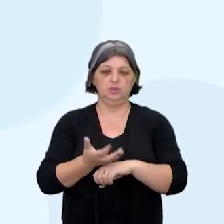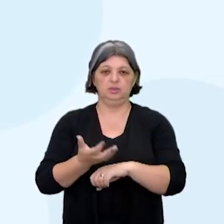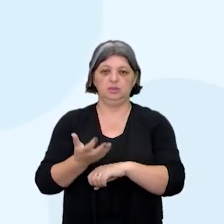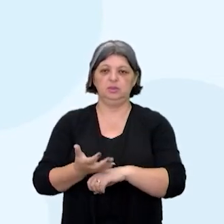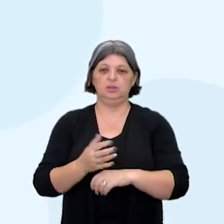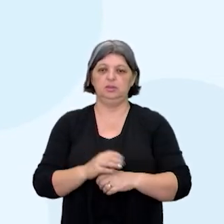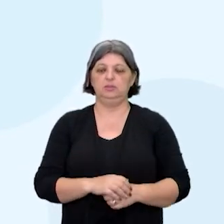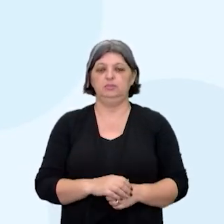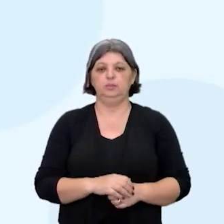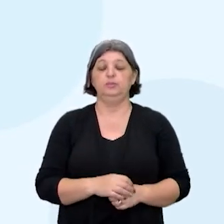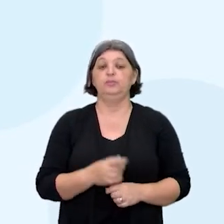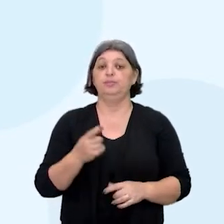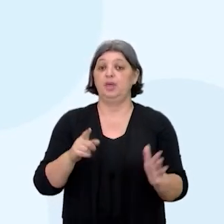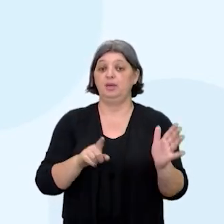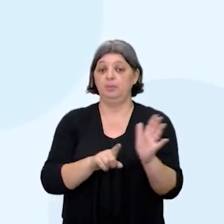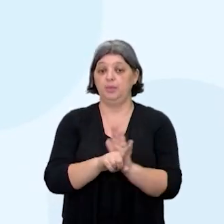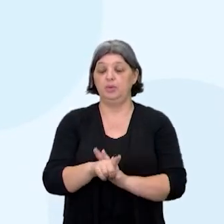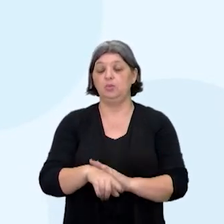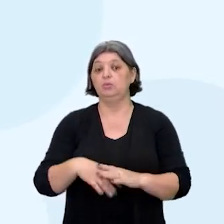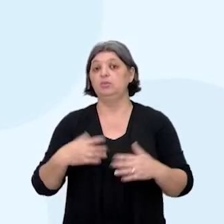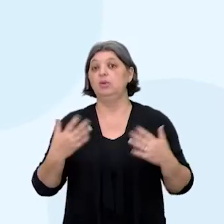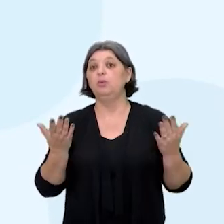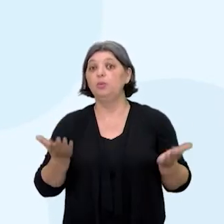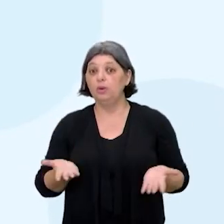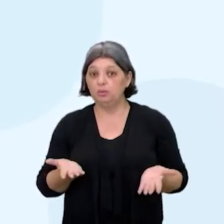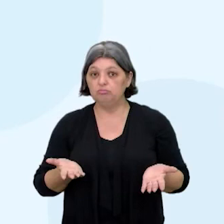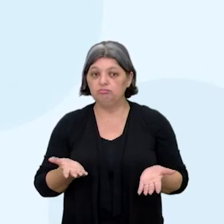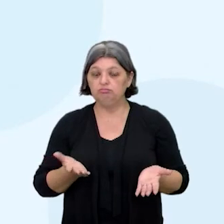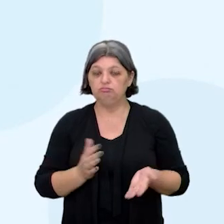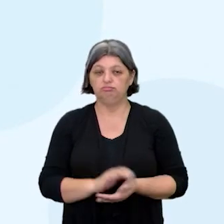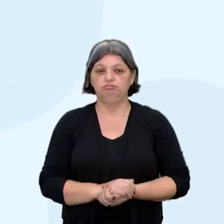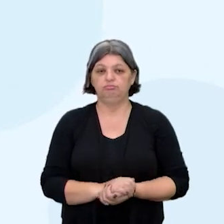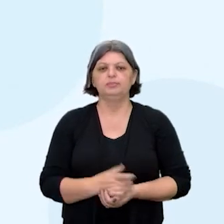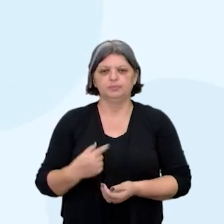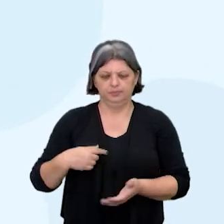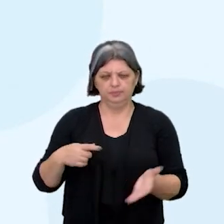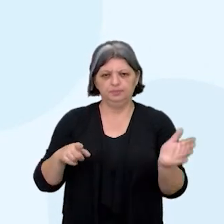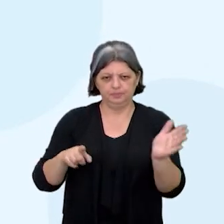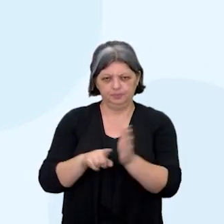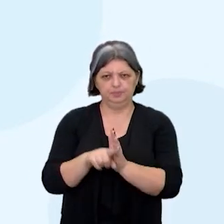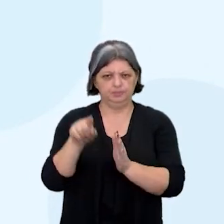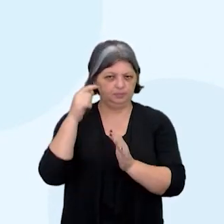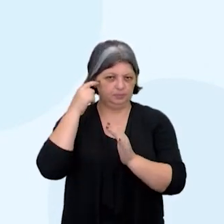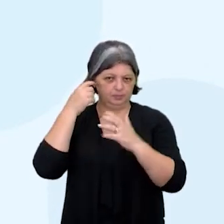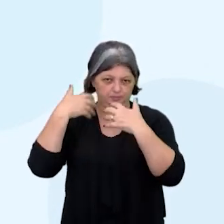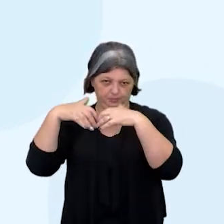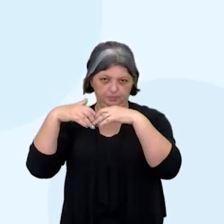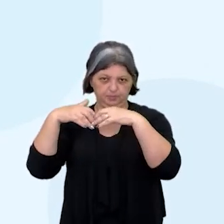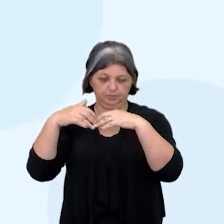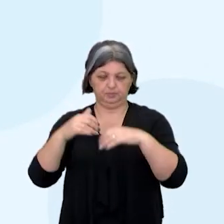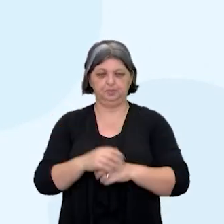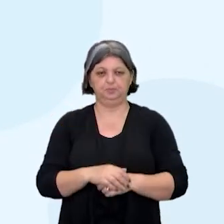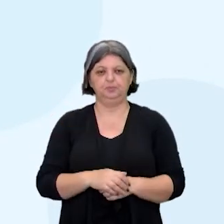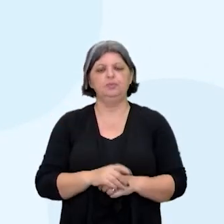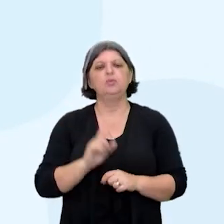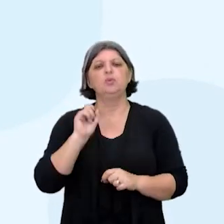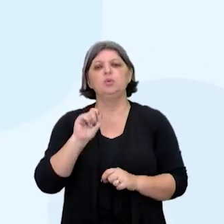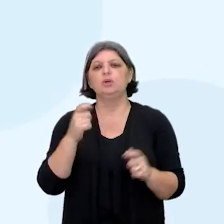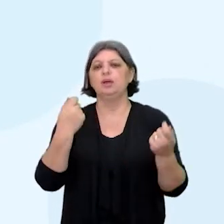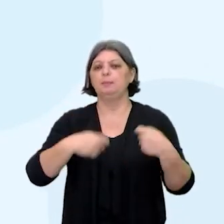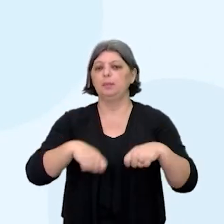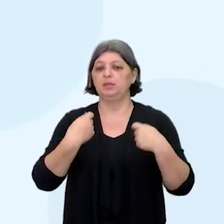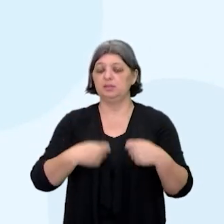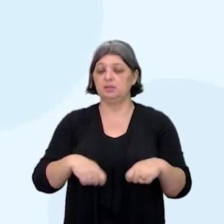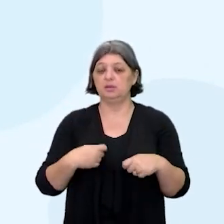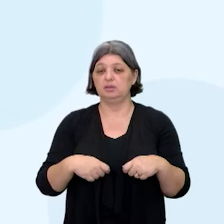uma pergunta. Como será essa pergunta? Eu coloquei uma pergunta para reflexão. O que é